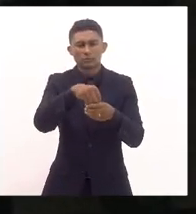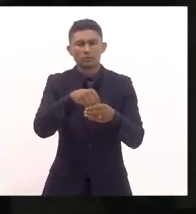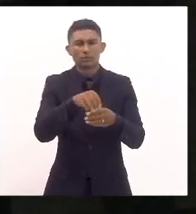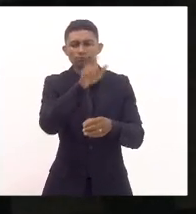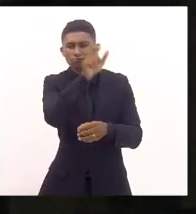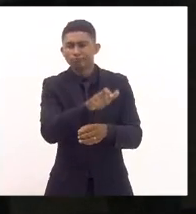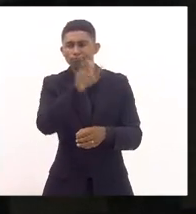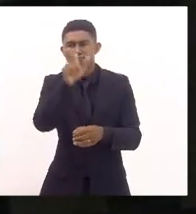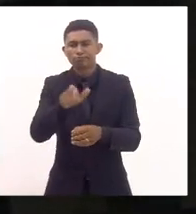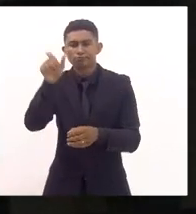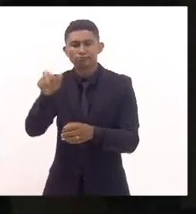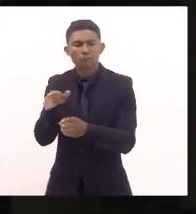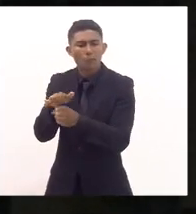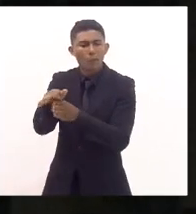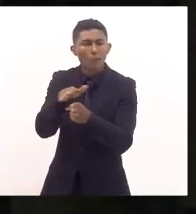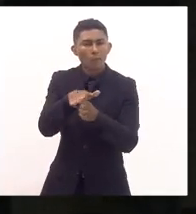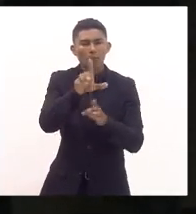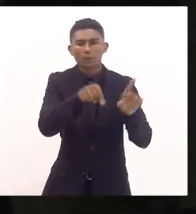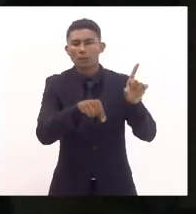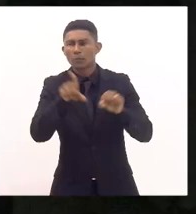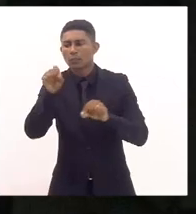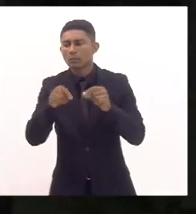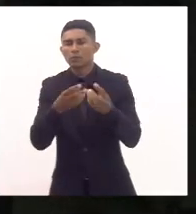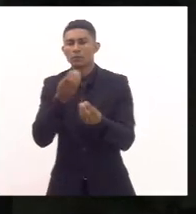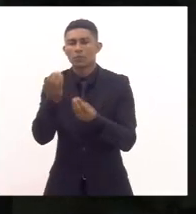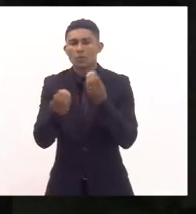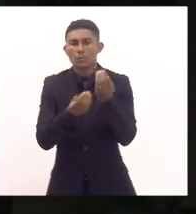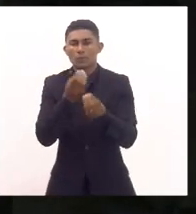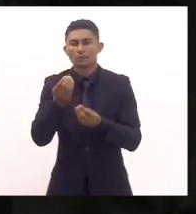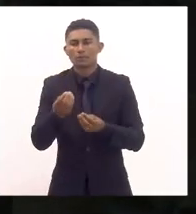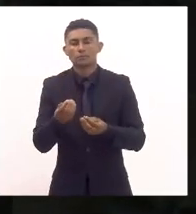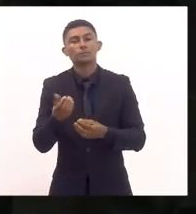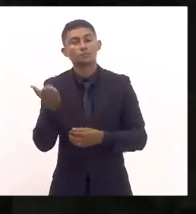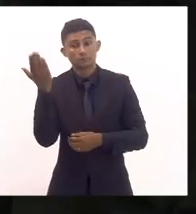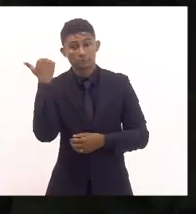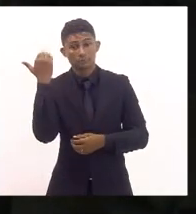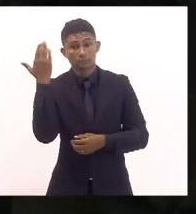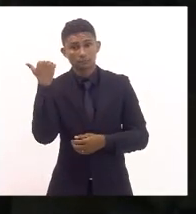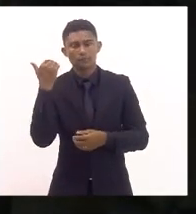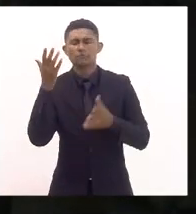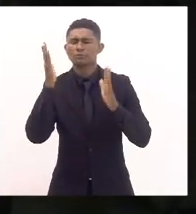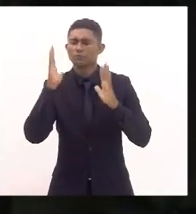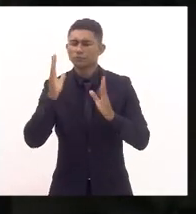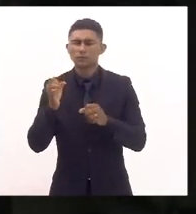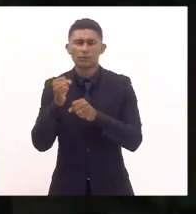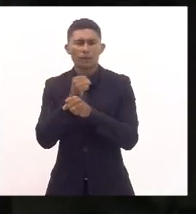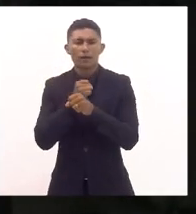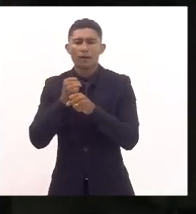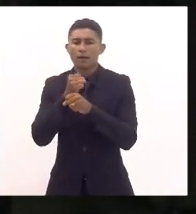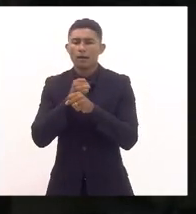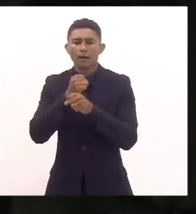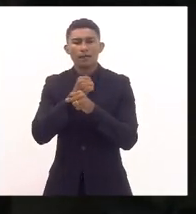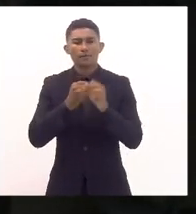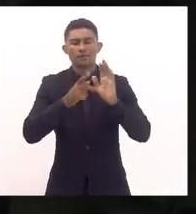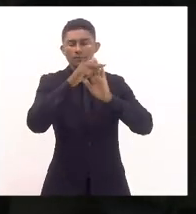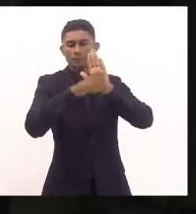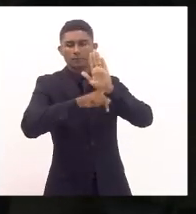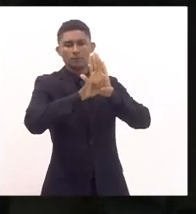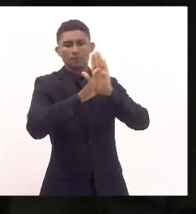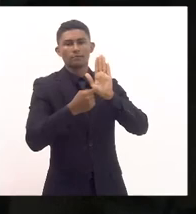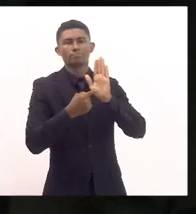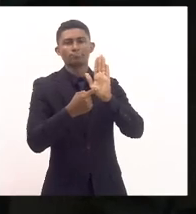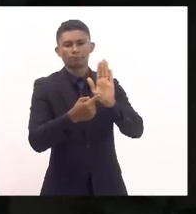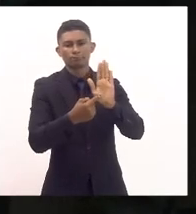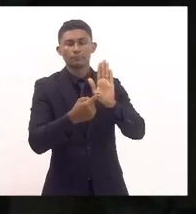agência reguladora esse projeto tramitou na casa mais de ano Deputado Malafaia